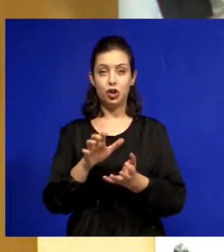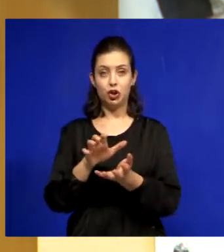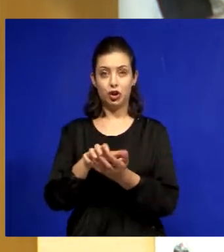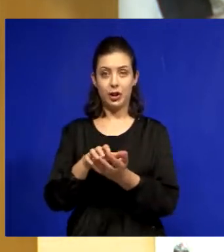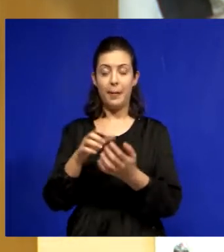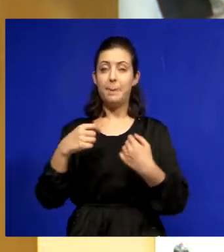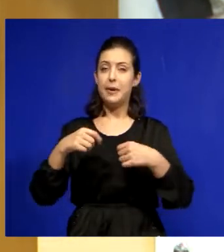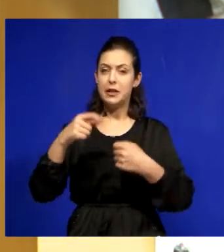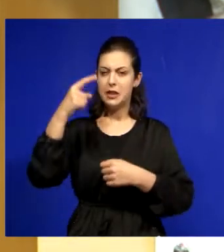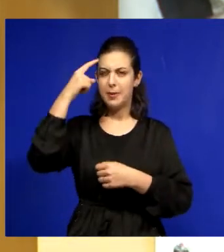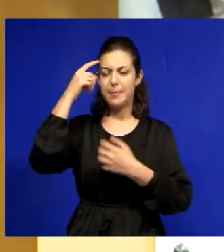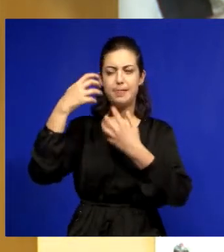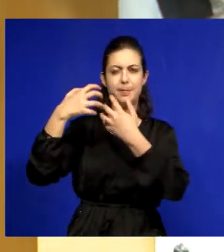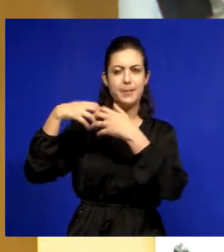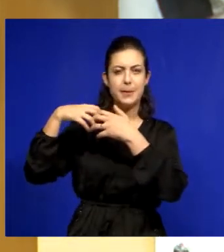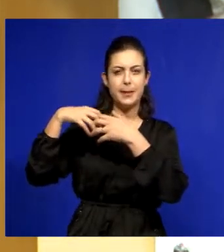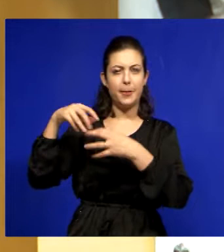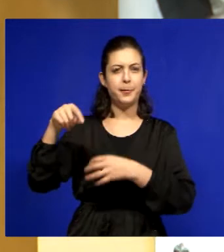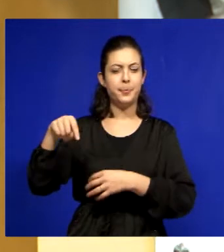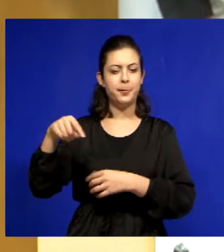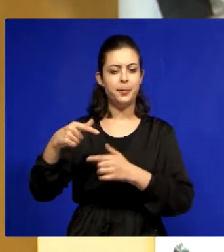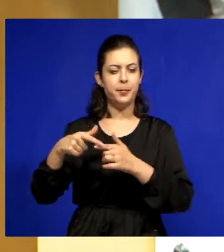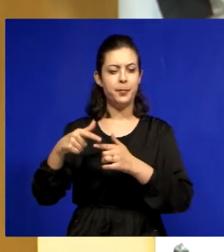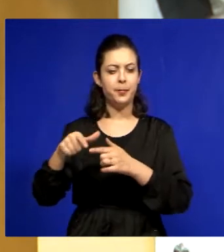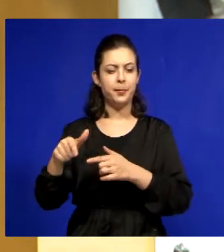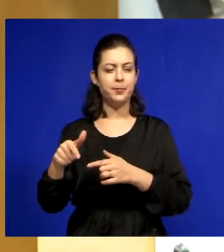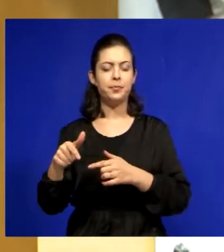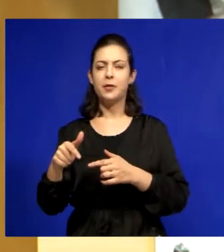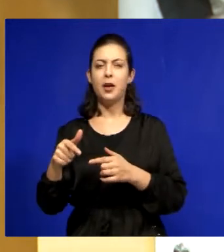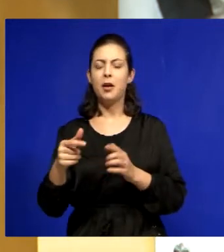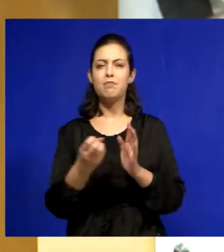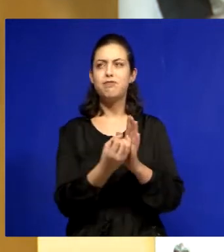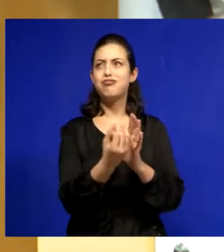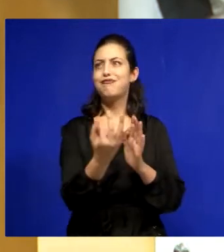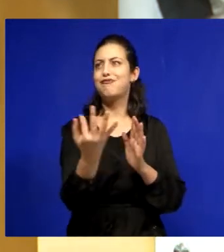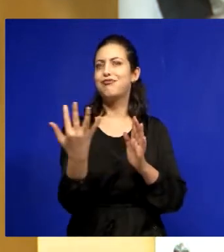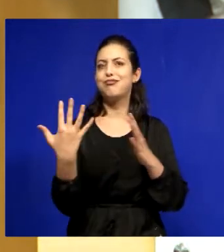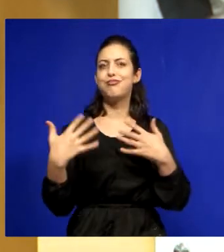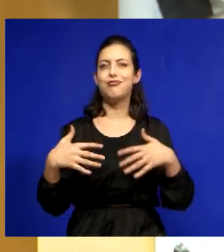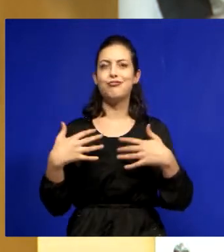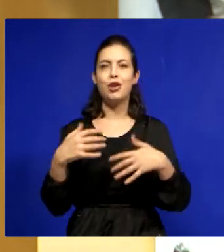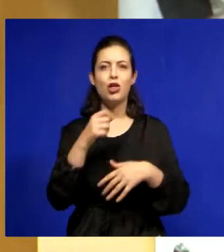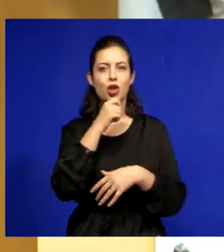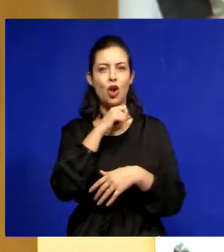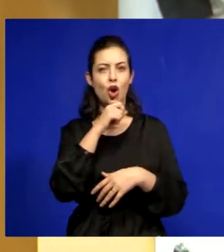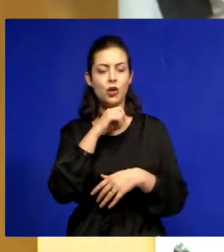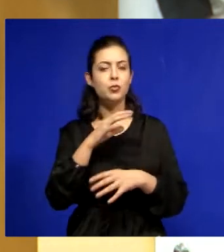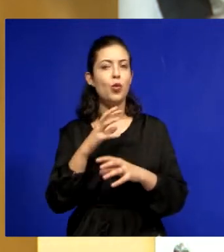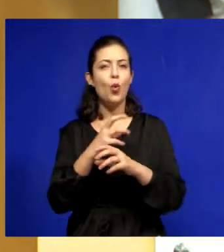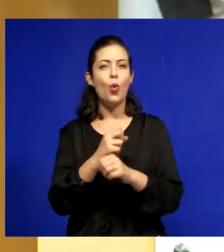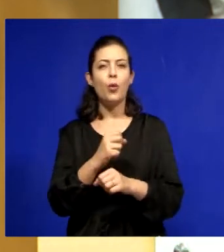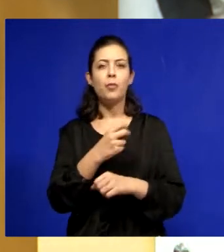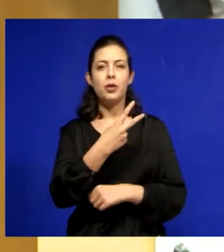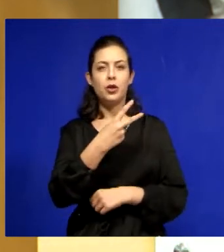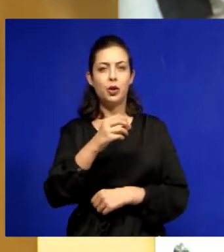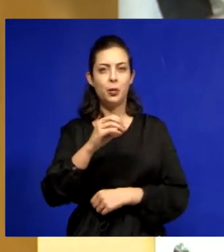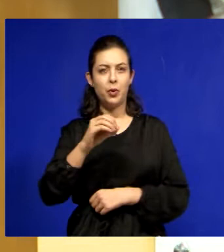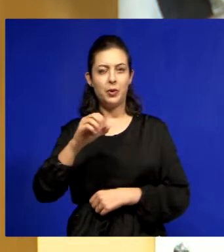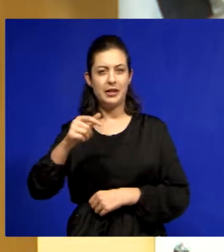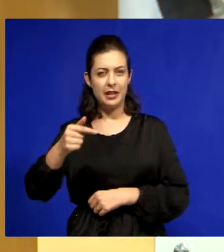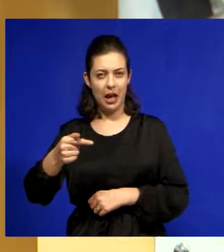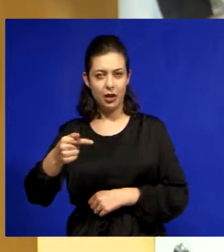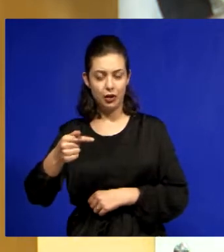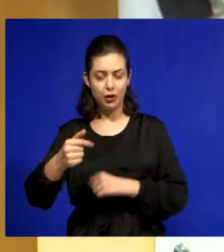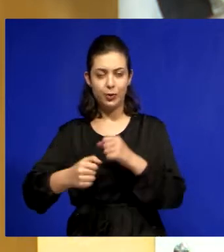nisso porque são muitos idosos para quem tem uma idéia em 2007